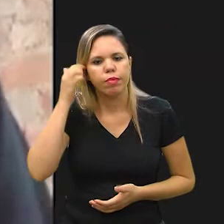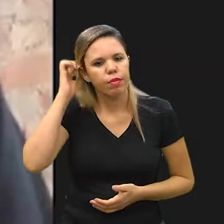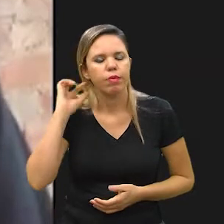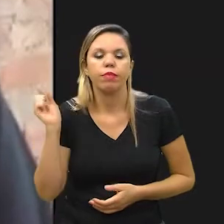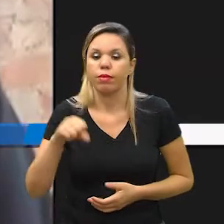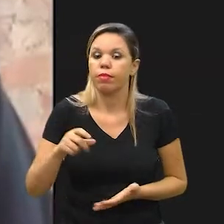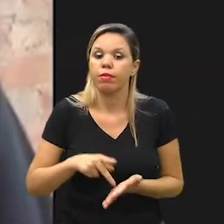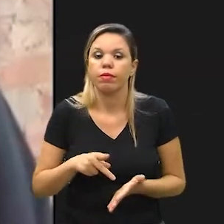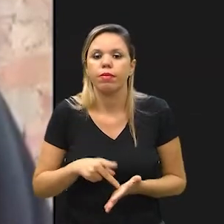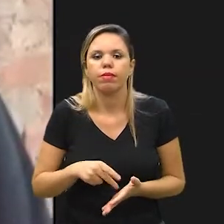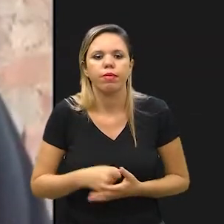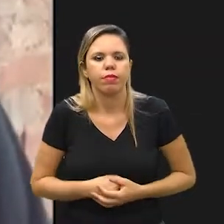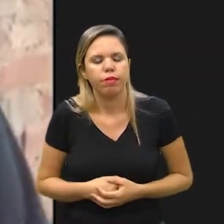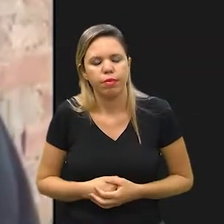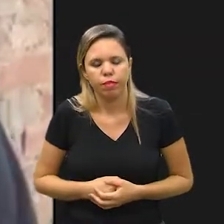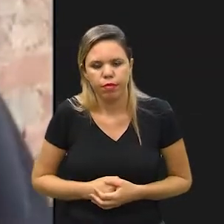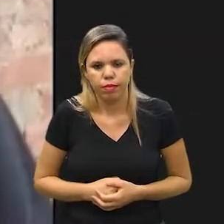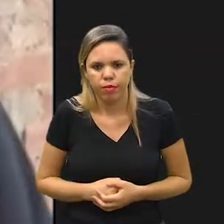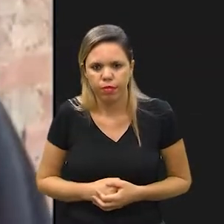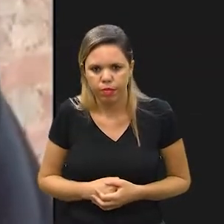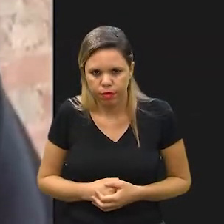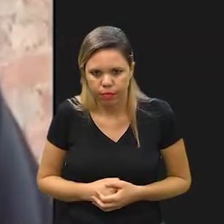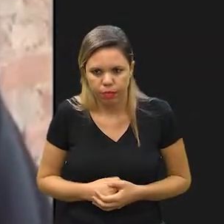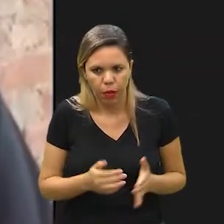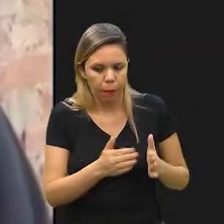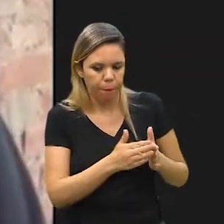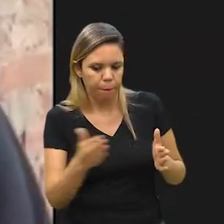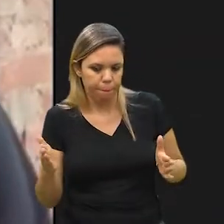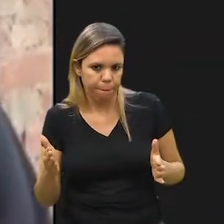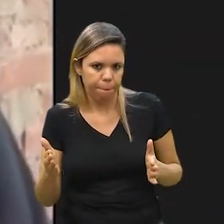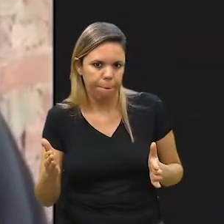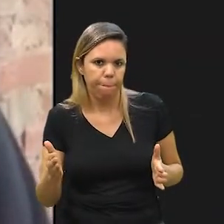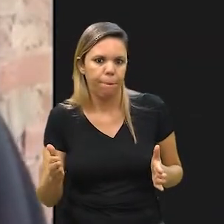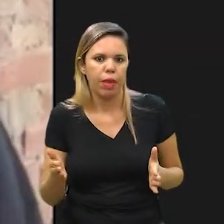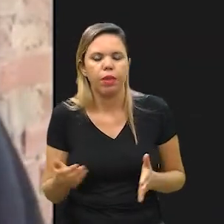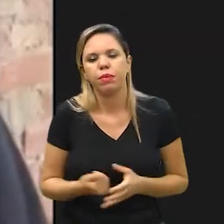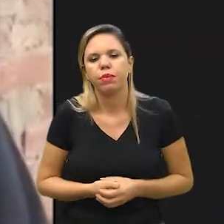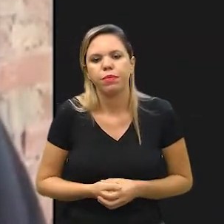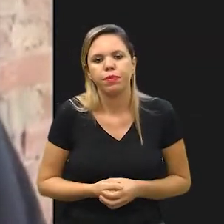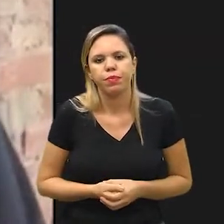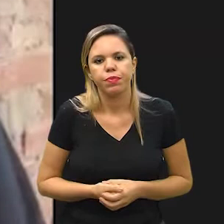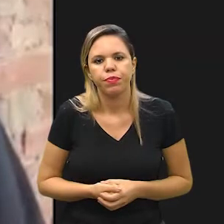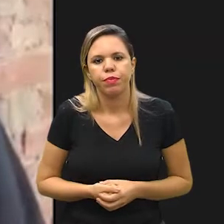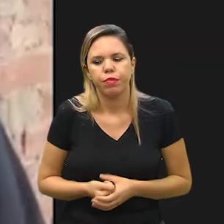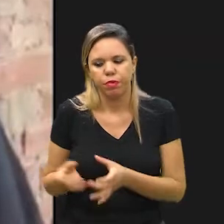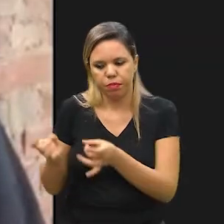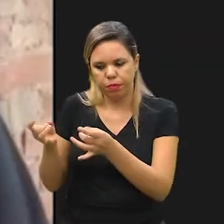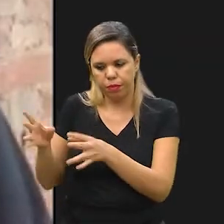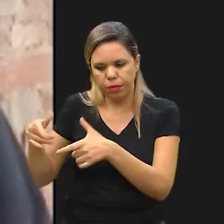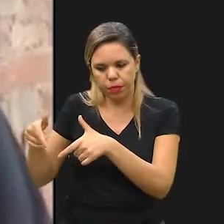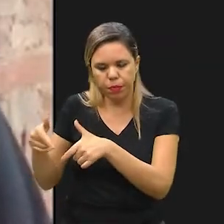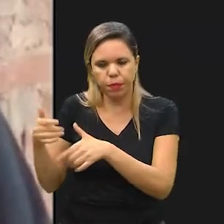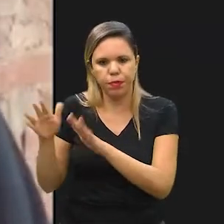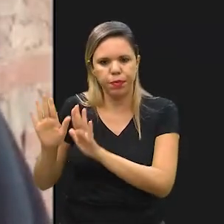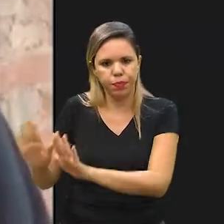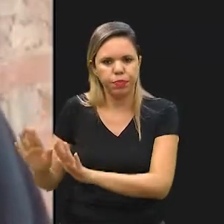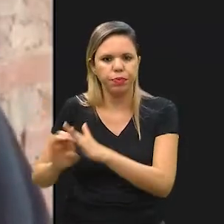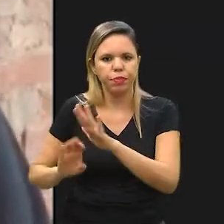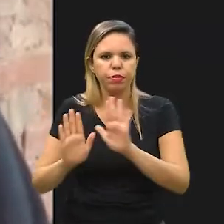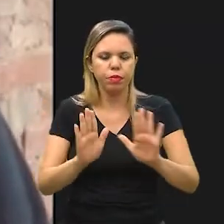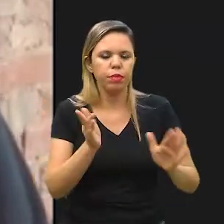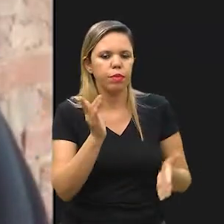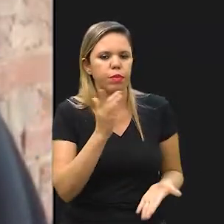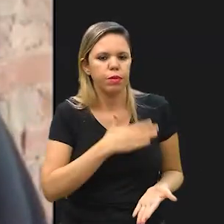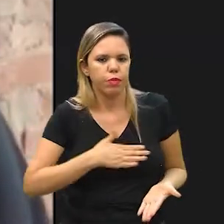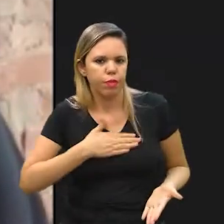Isso mesmo. Foi um período em que eu estava deixando um emprego, né? E eu